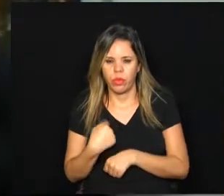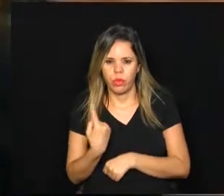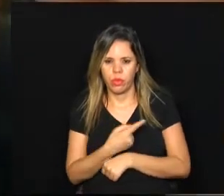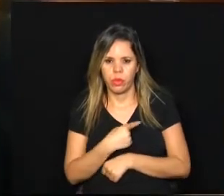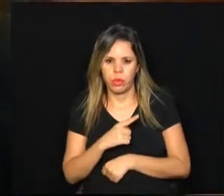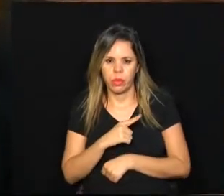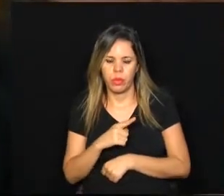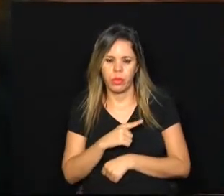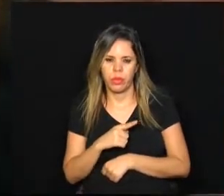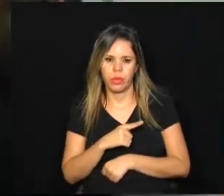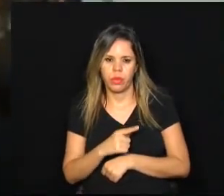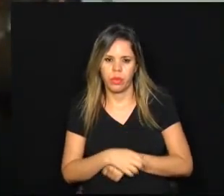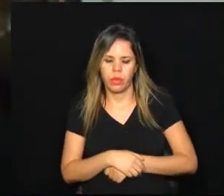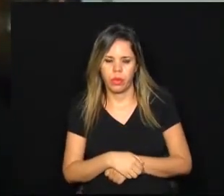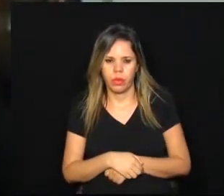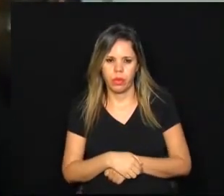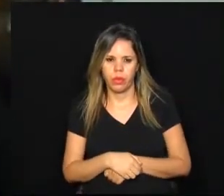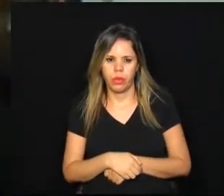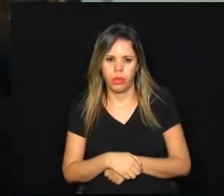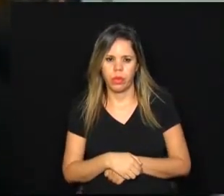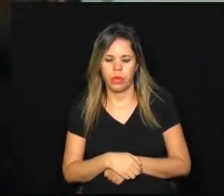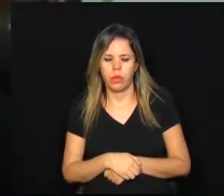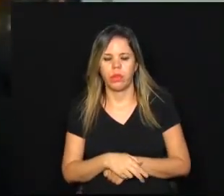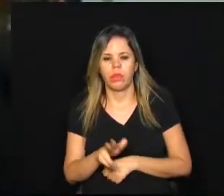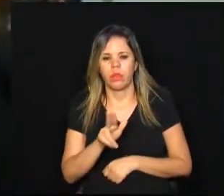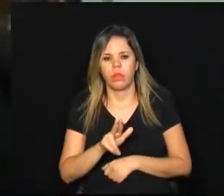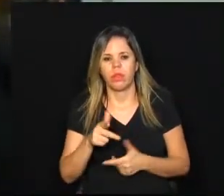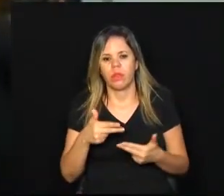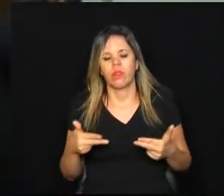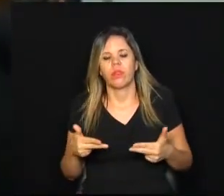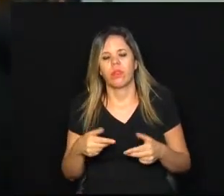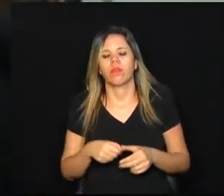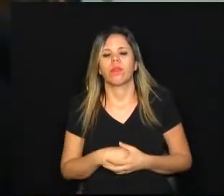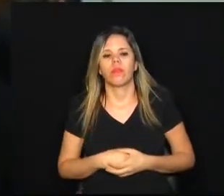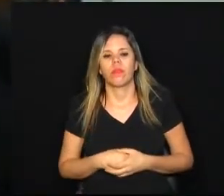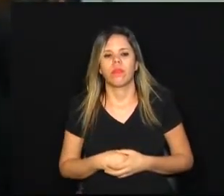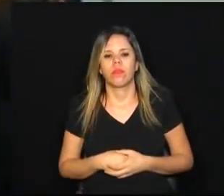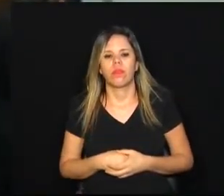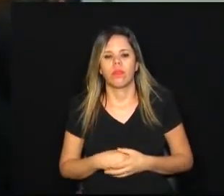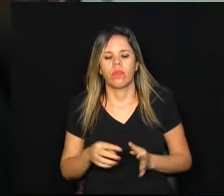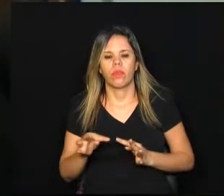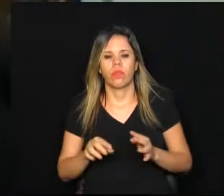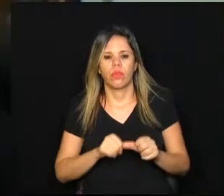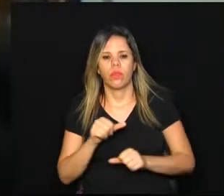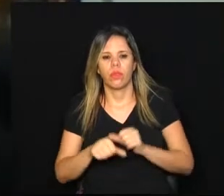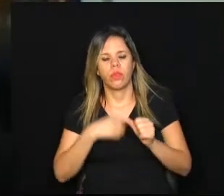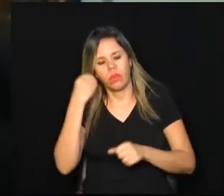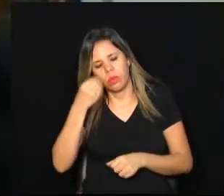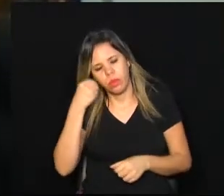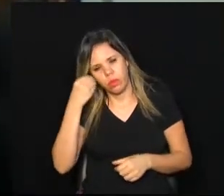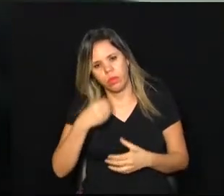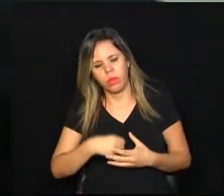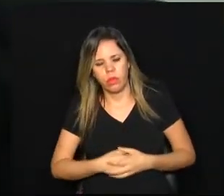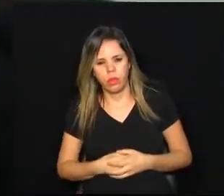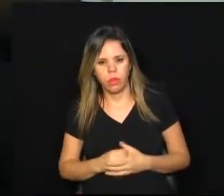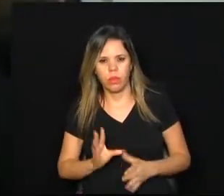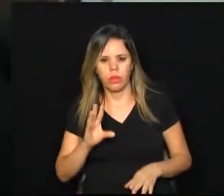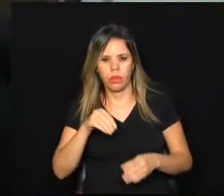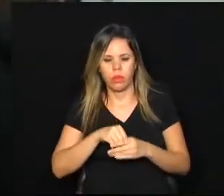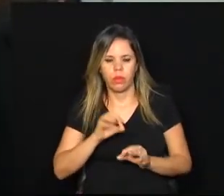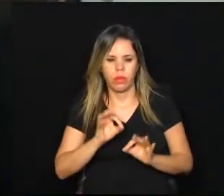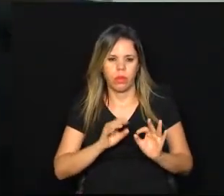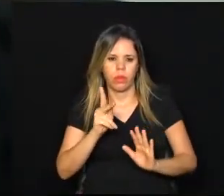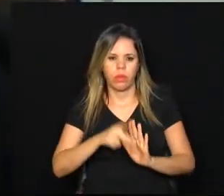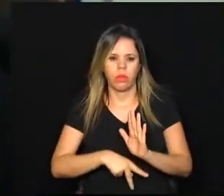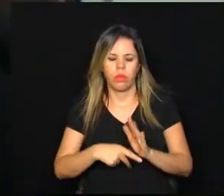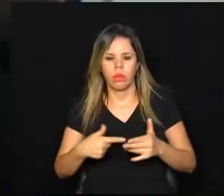que visar a universalização do saneamento e trocar as experiências e dentro de um plano de